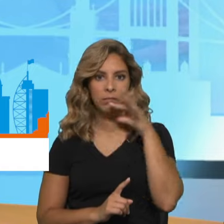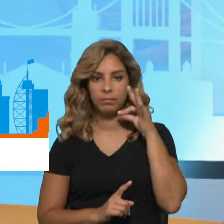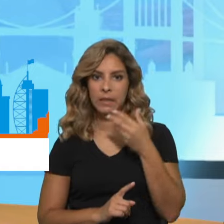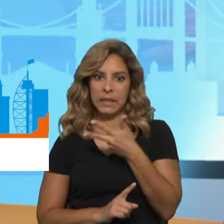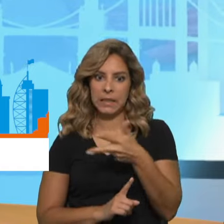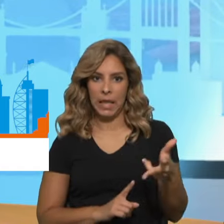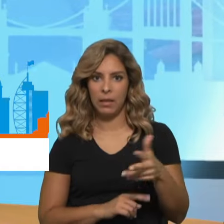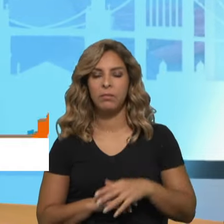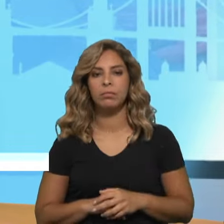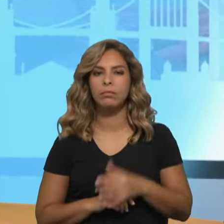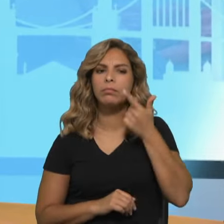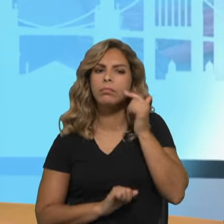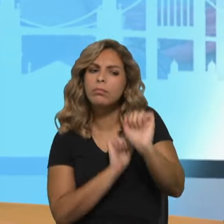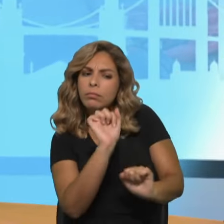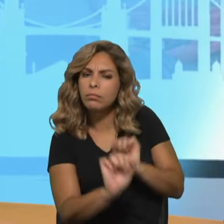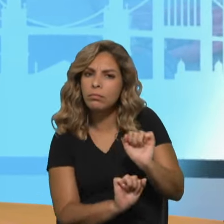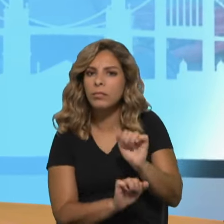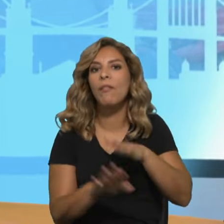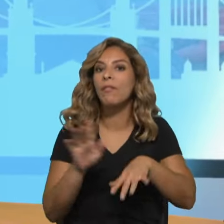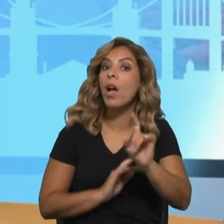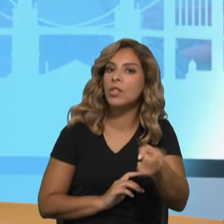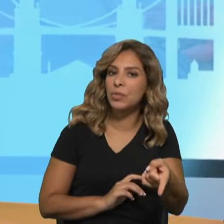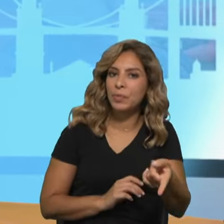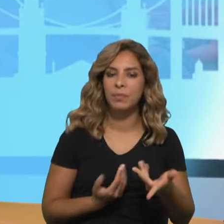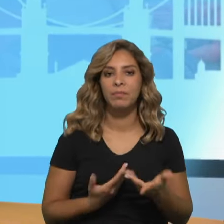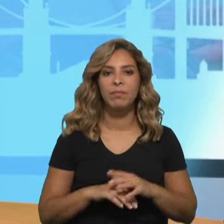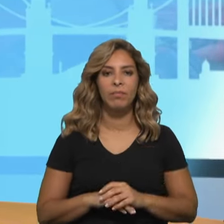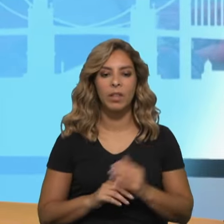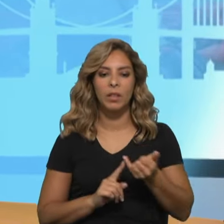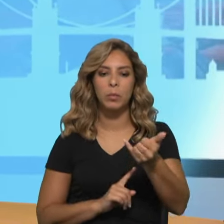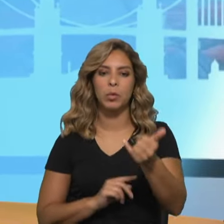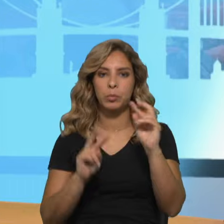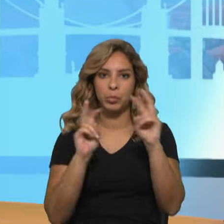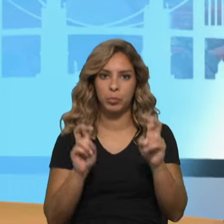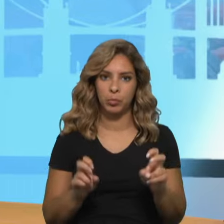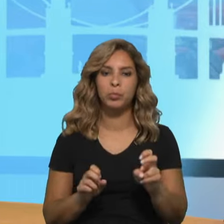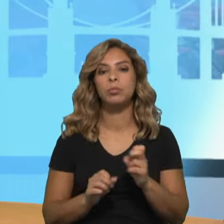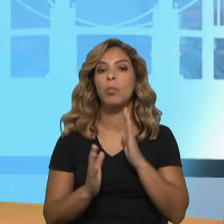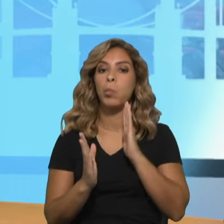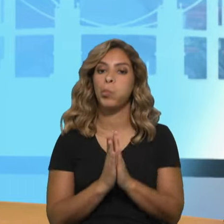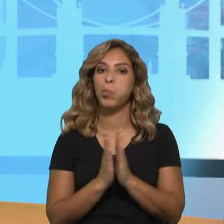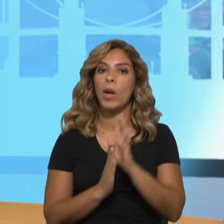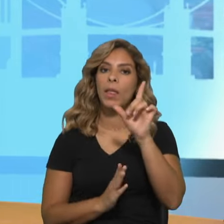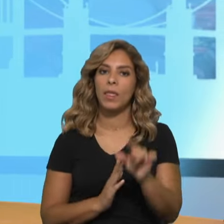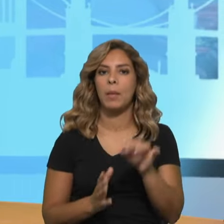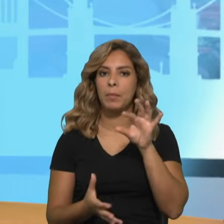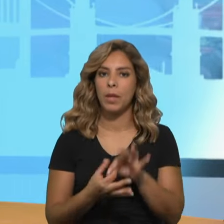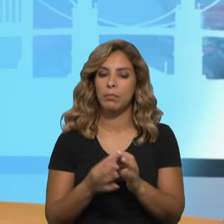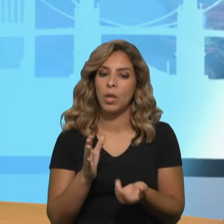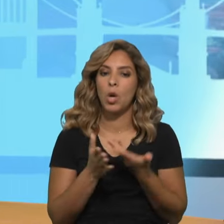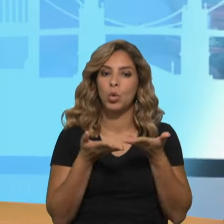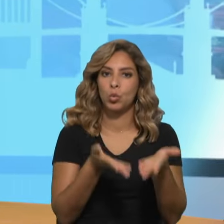conhecer melhor o que é e o que faz, logo após a atualidade religiosa e a rubrica da Fundação Ajuda à Igreja que